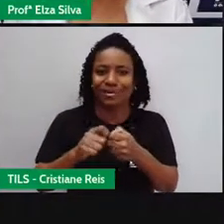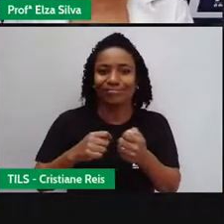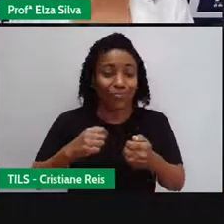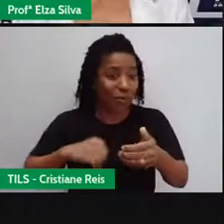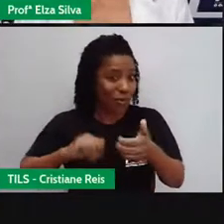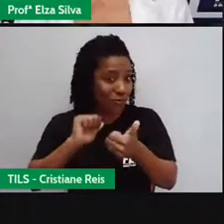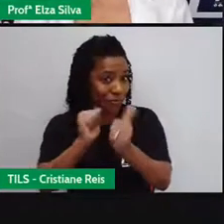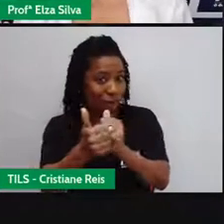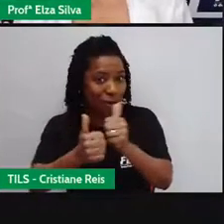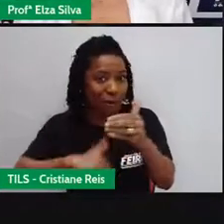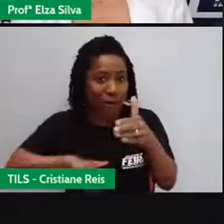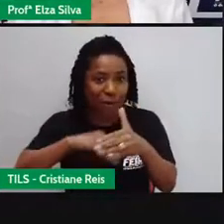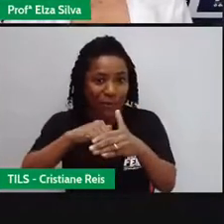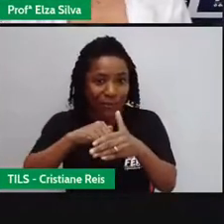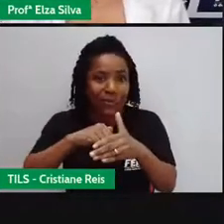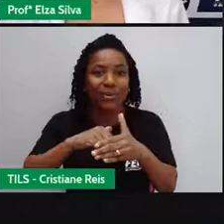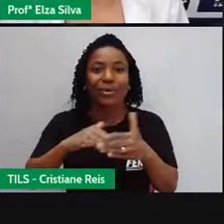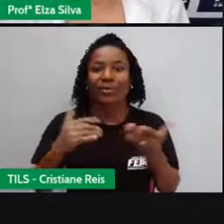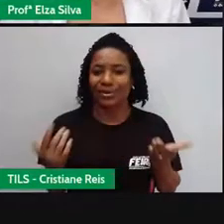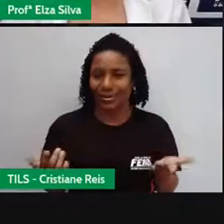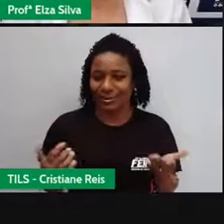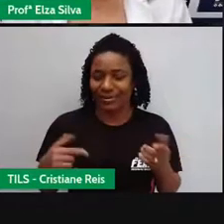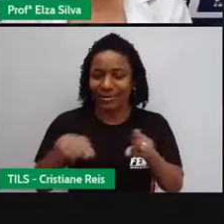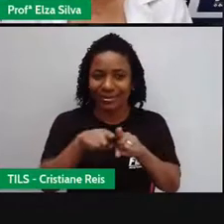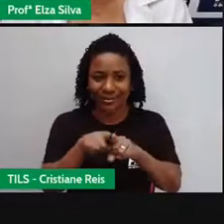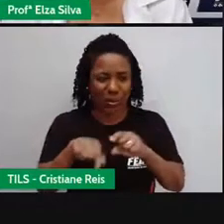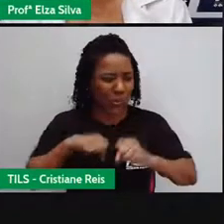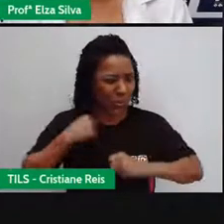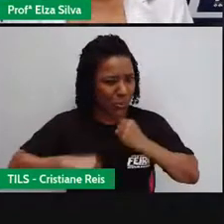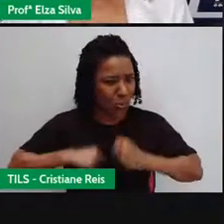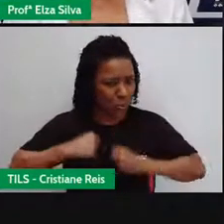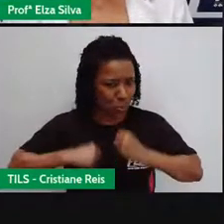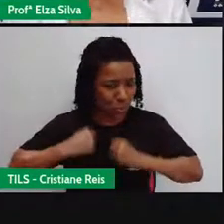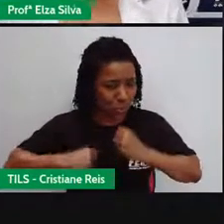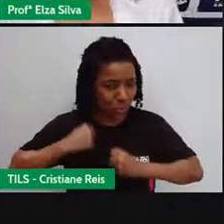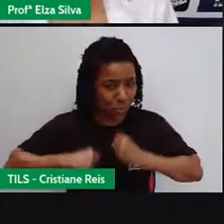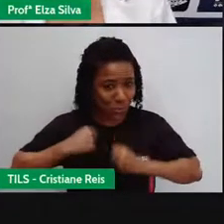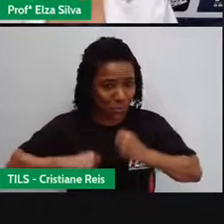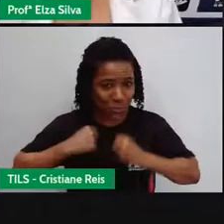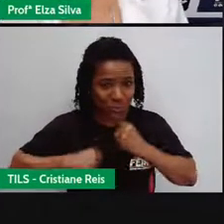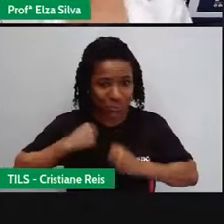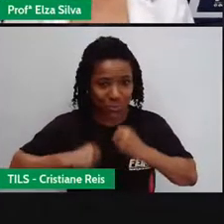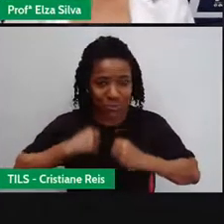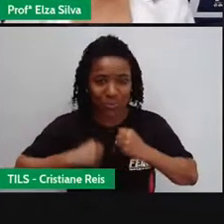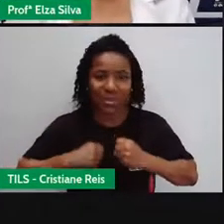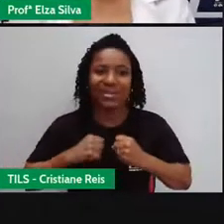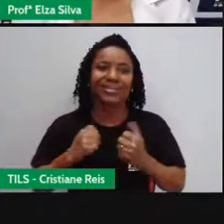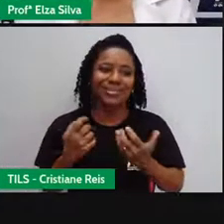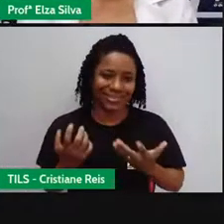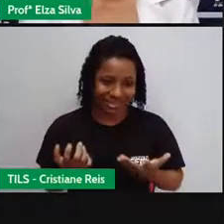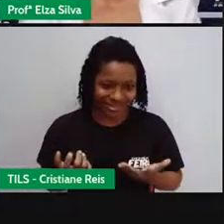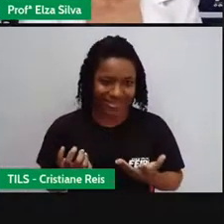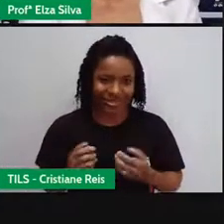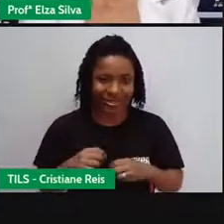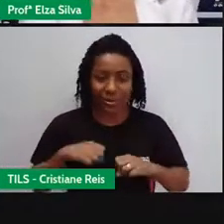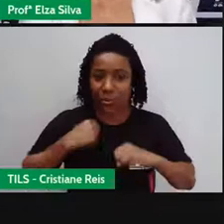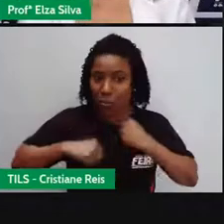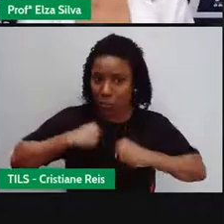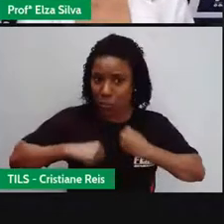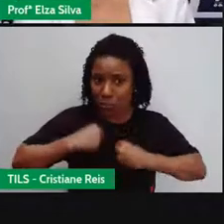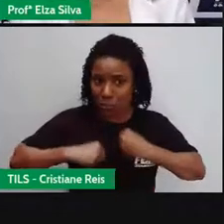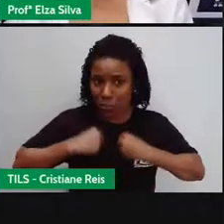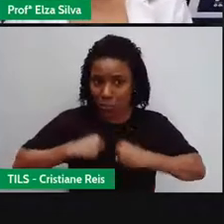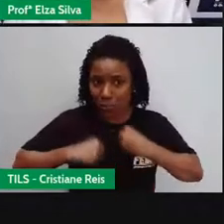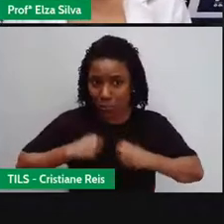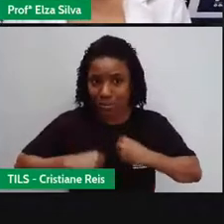futebol. Temos também as corridas, e essas corridas elas acontecem com